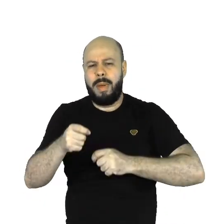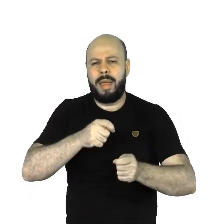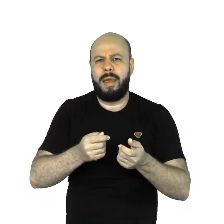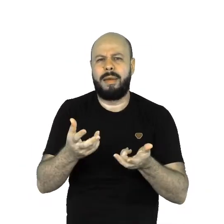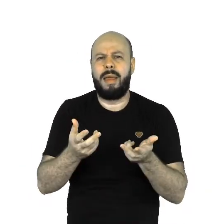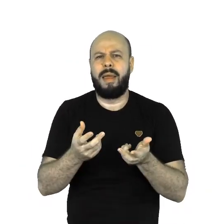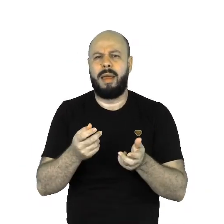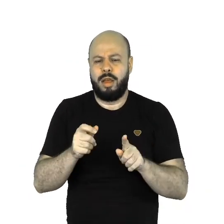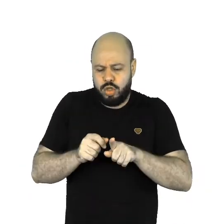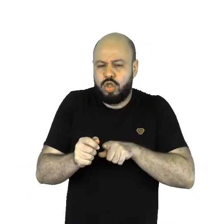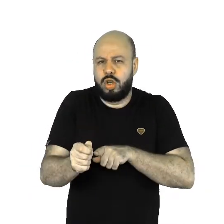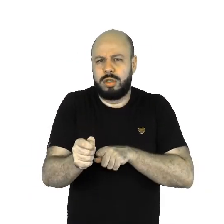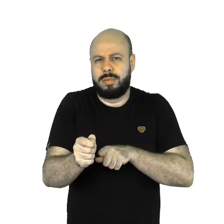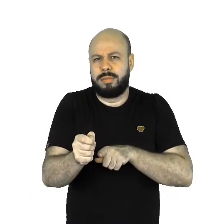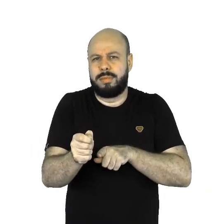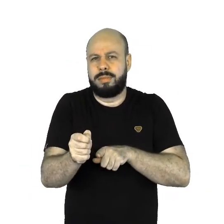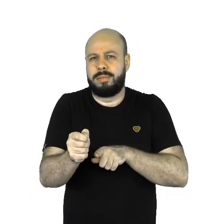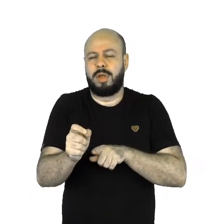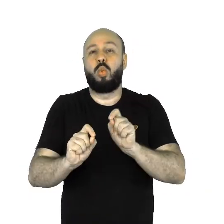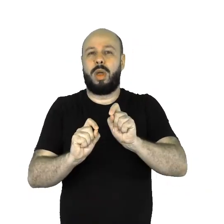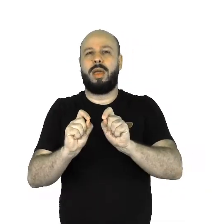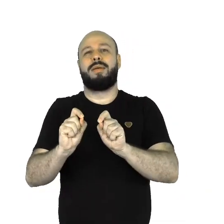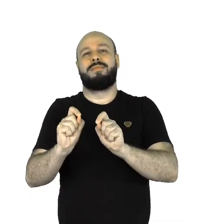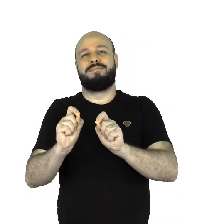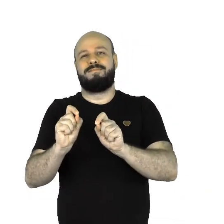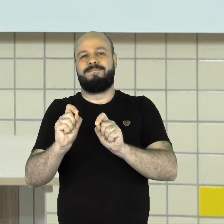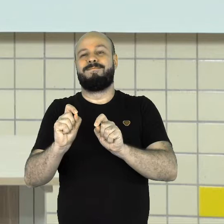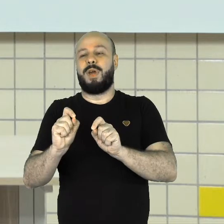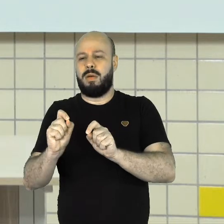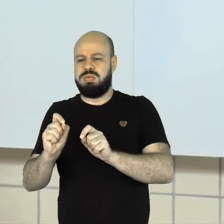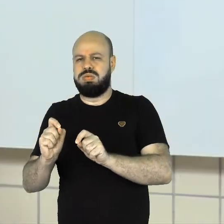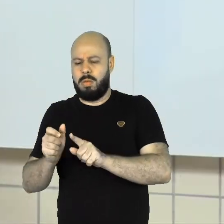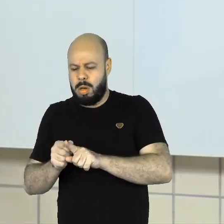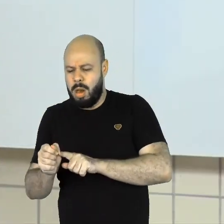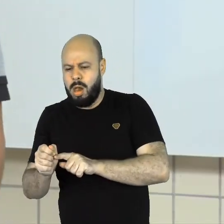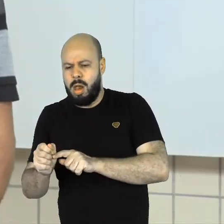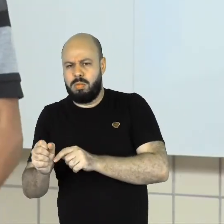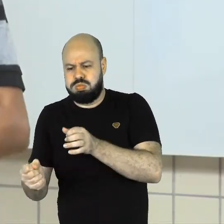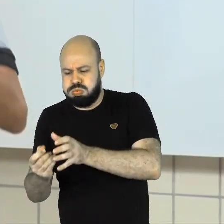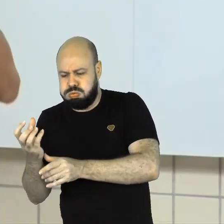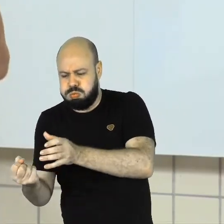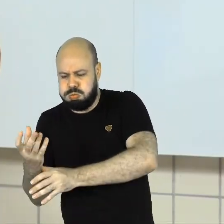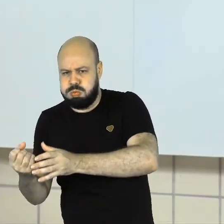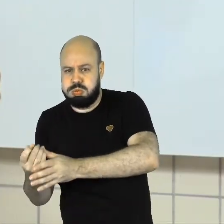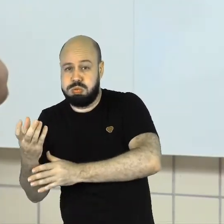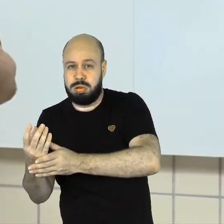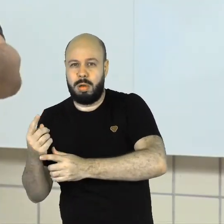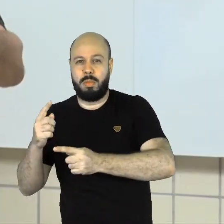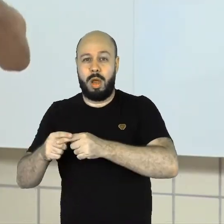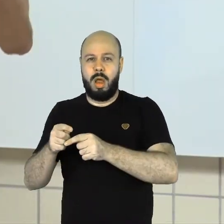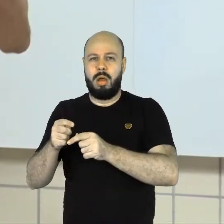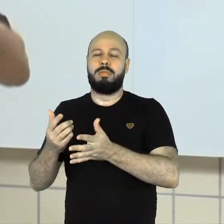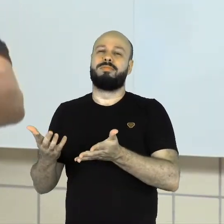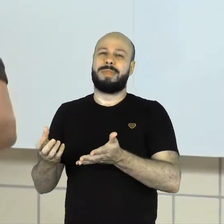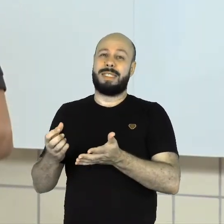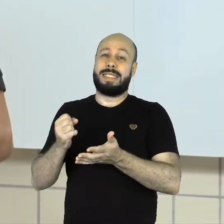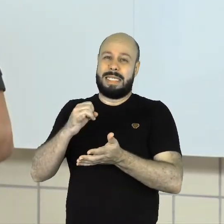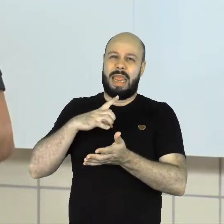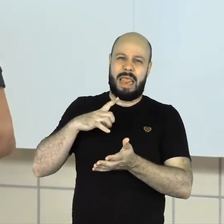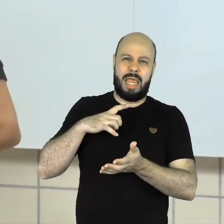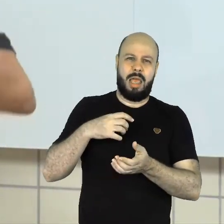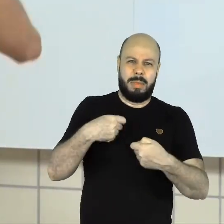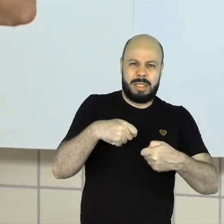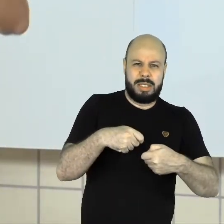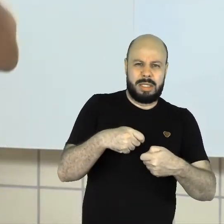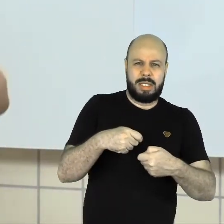quer soja? O que vai acontecer? A produção de soja vai aumentar, porque só se produz se você tem demanda, se